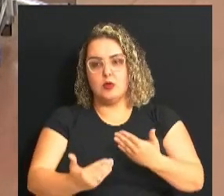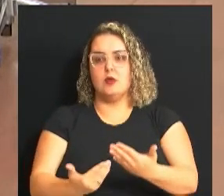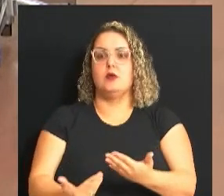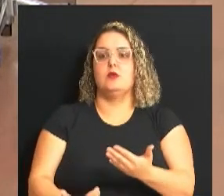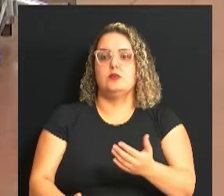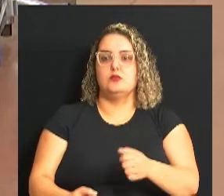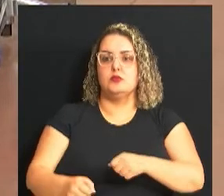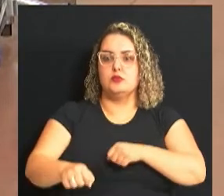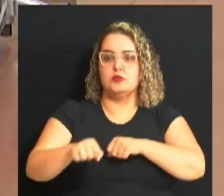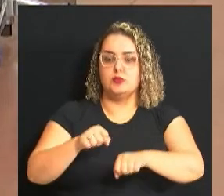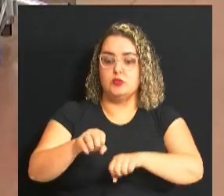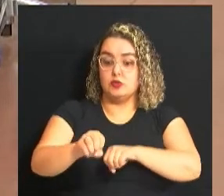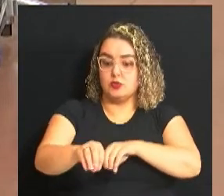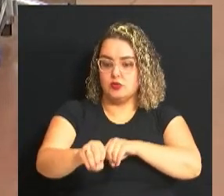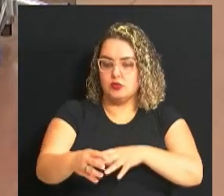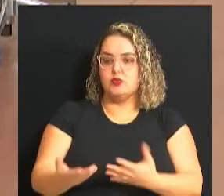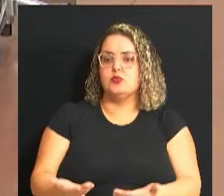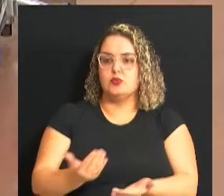formação